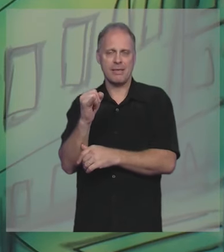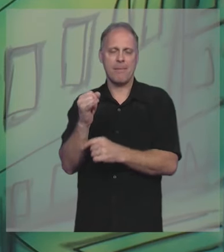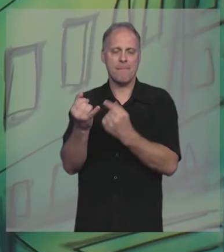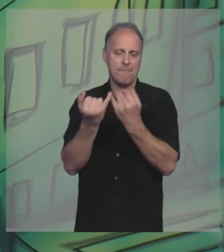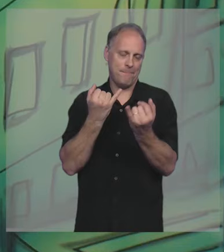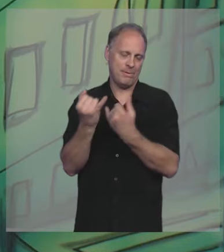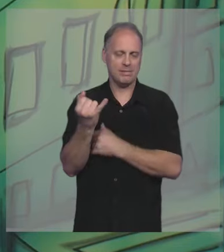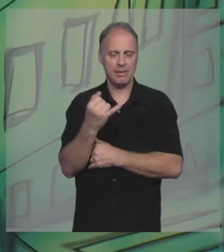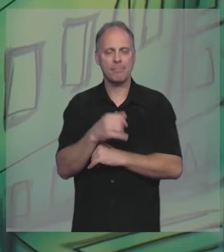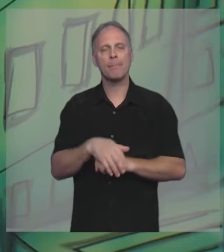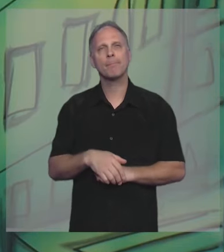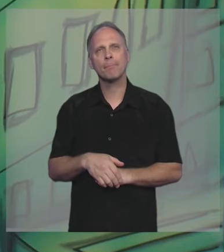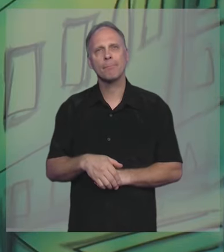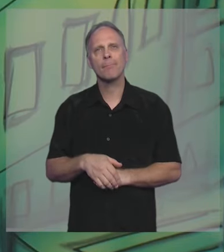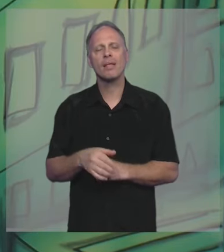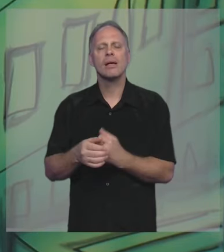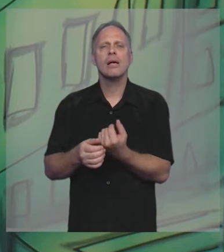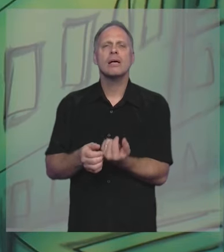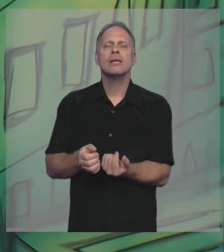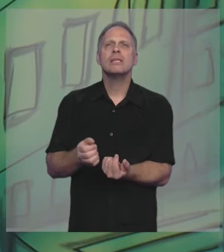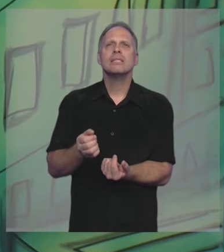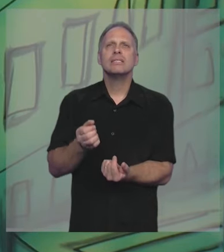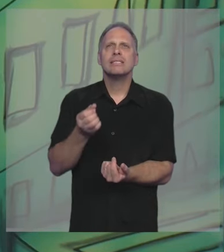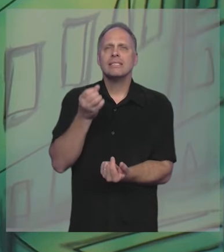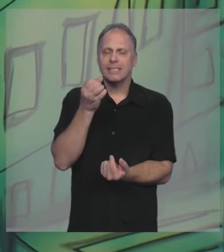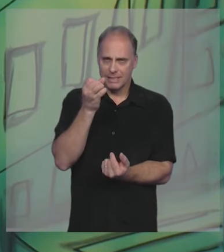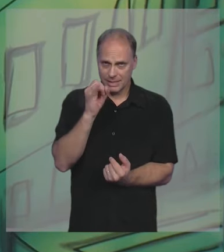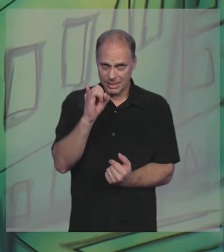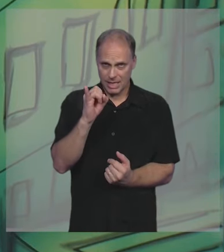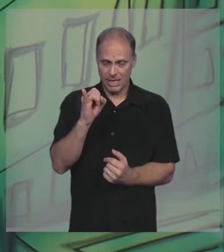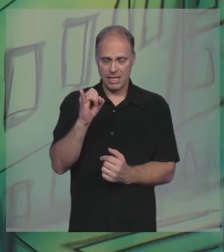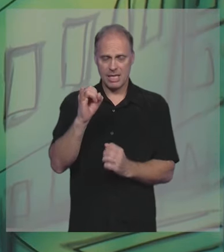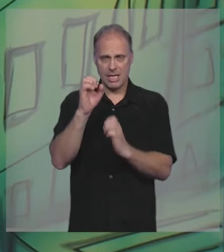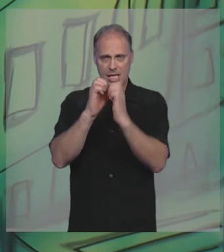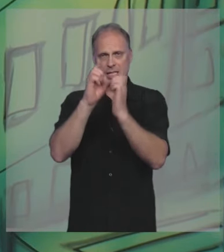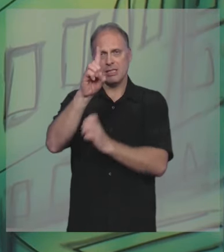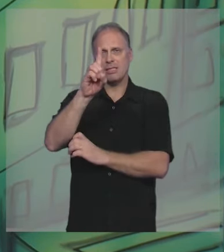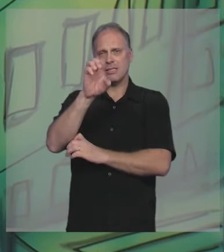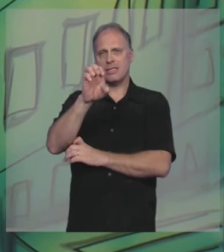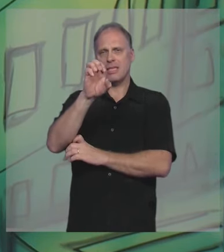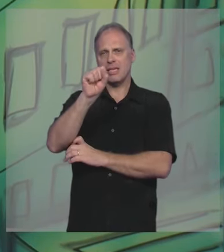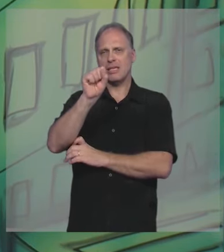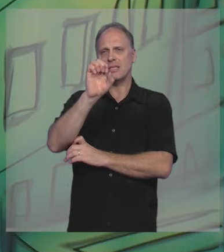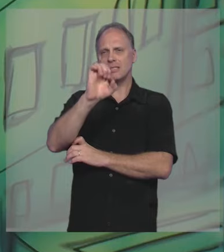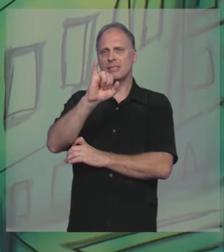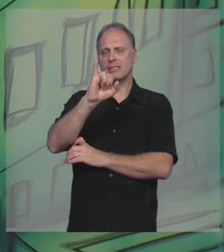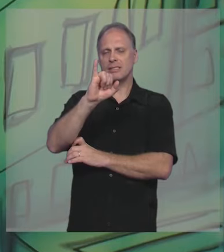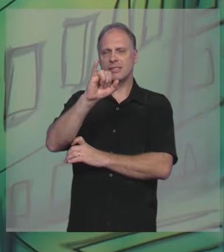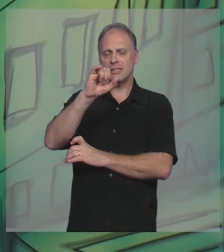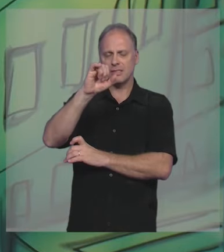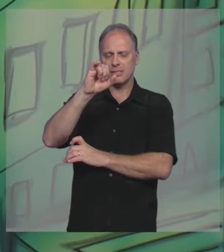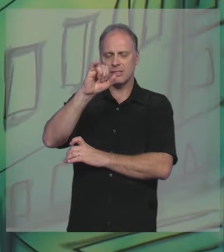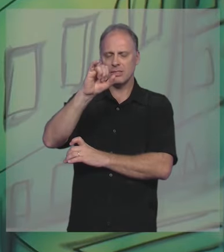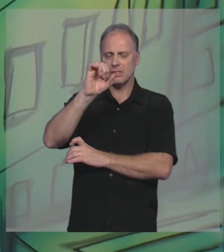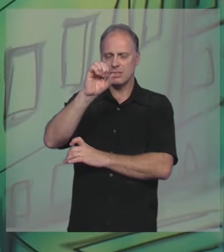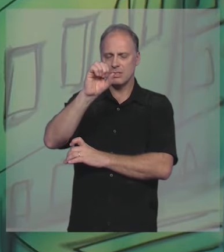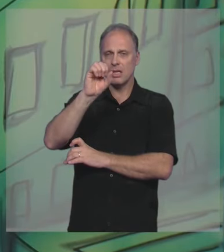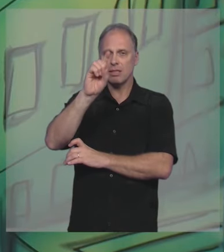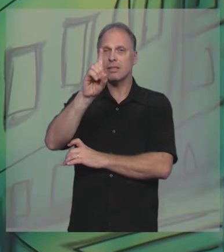No meu ponto de vista, se a desindustrialização é um processo, um país em crescimento,